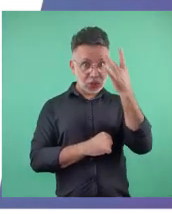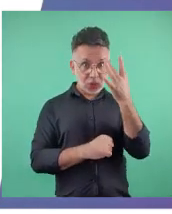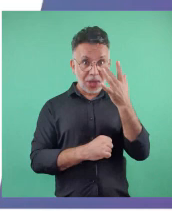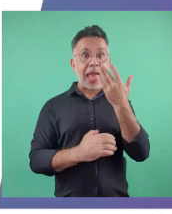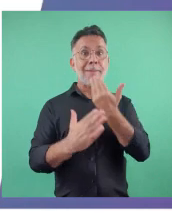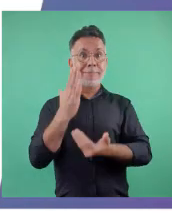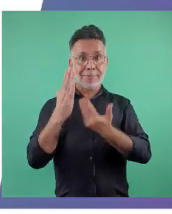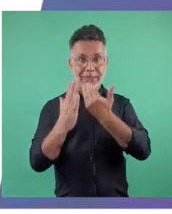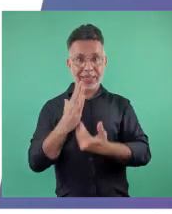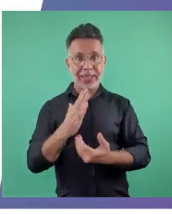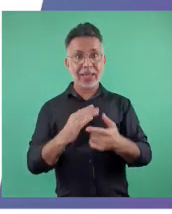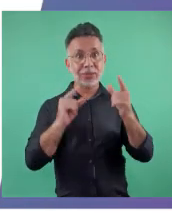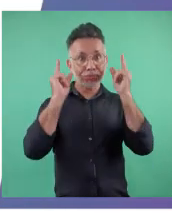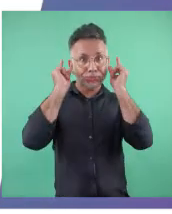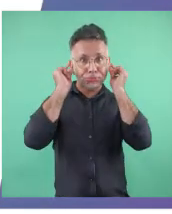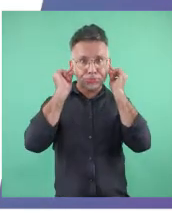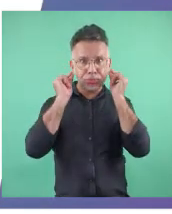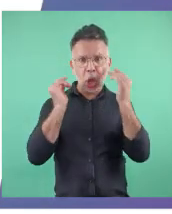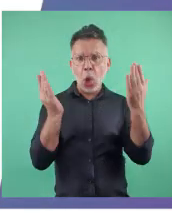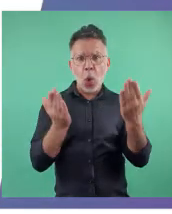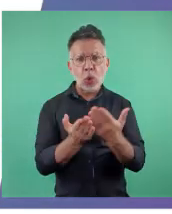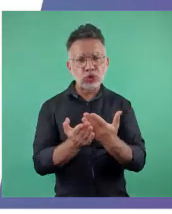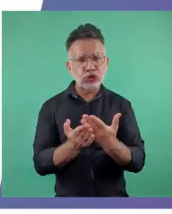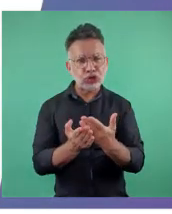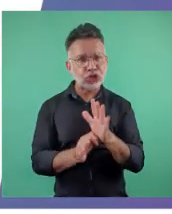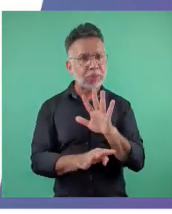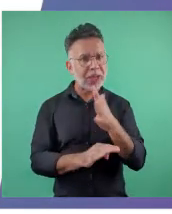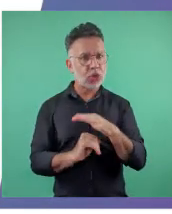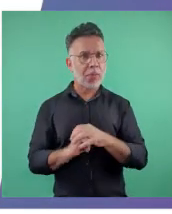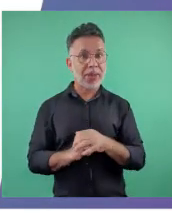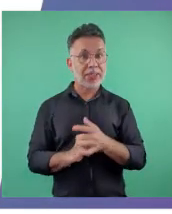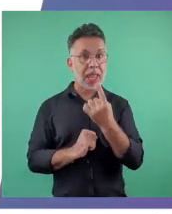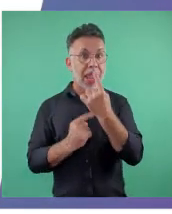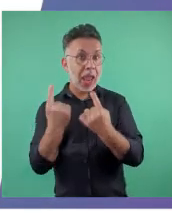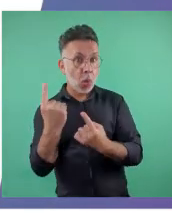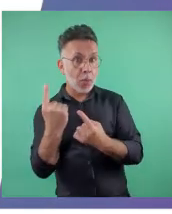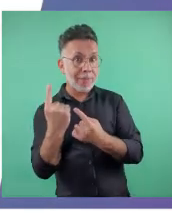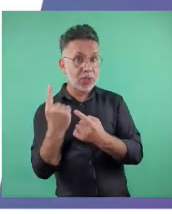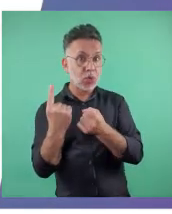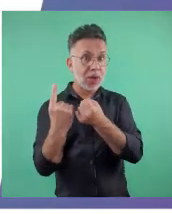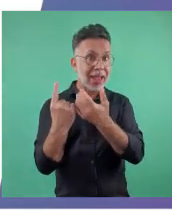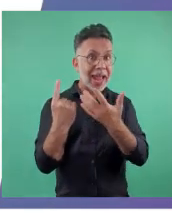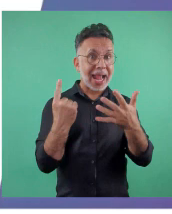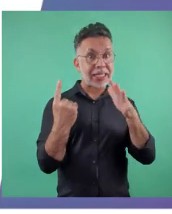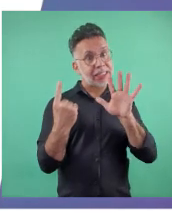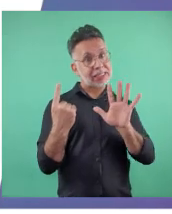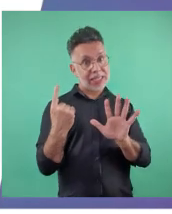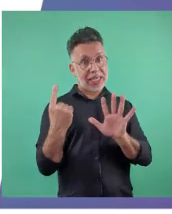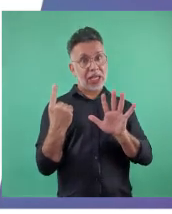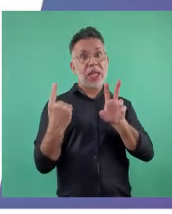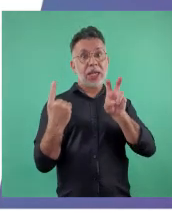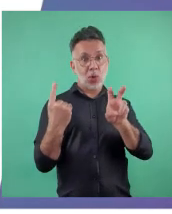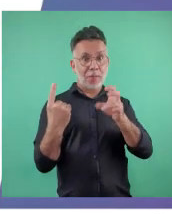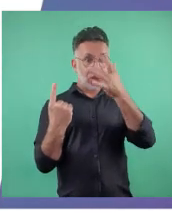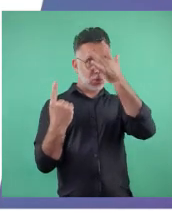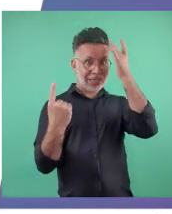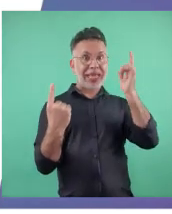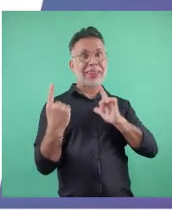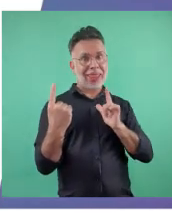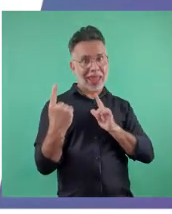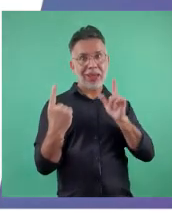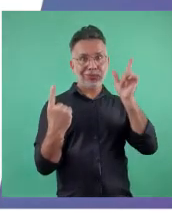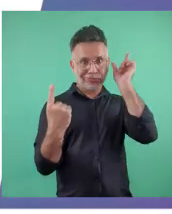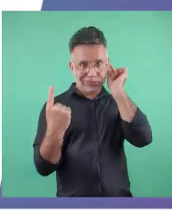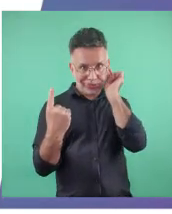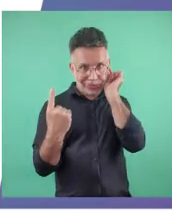hoje em dia, é uma pessoa em cada 5 que tem algum tipo de perda de audição. E nós estamos